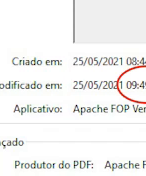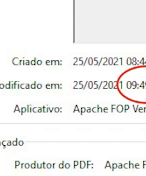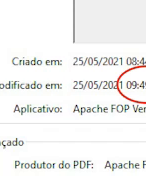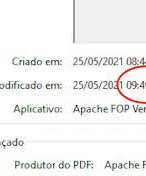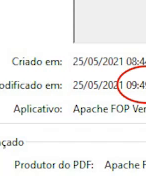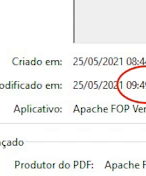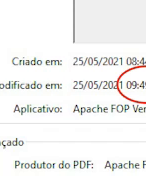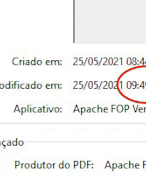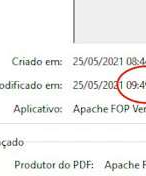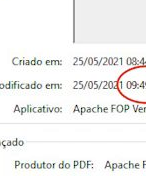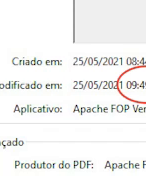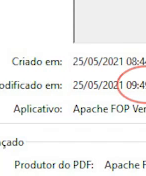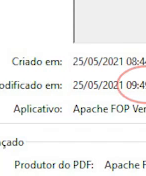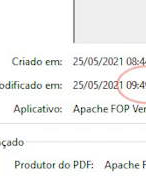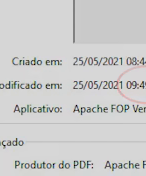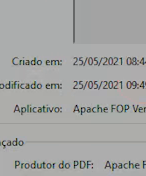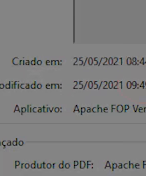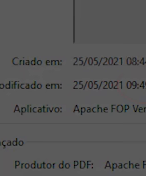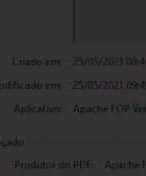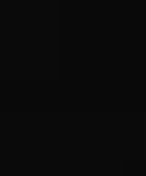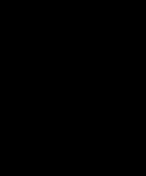agora.